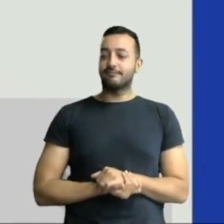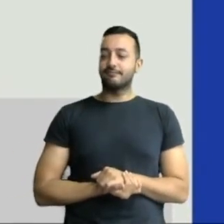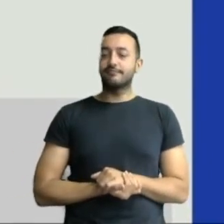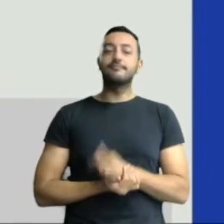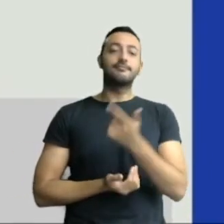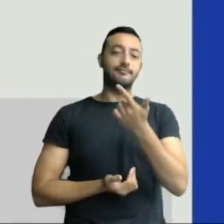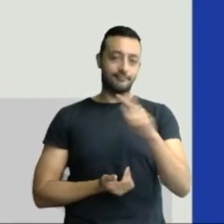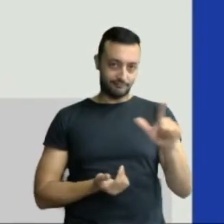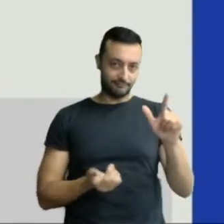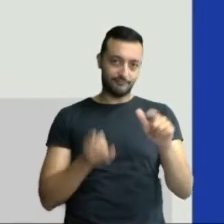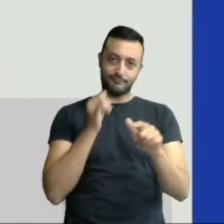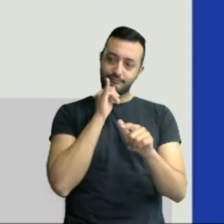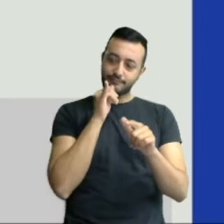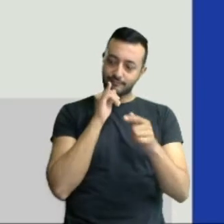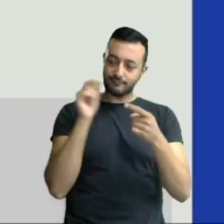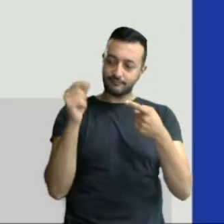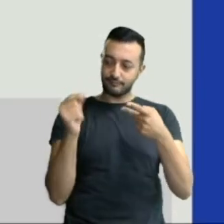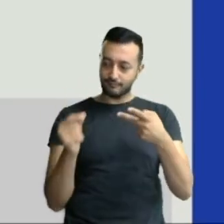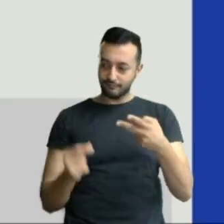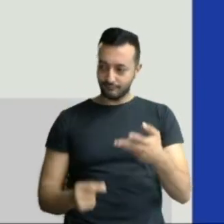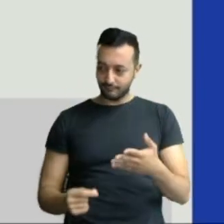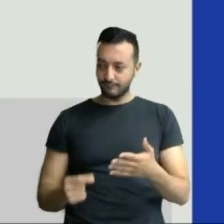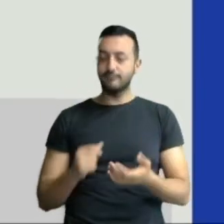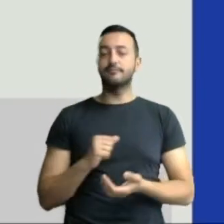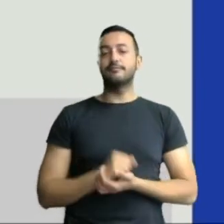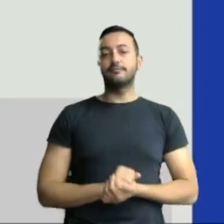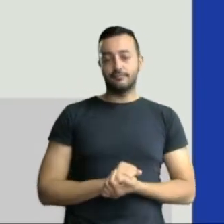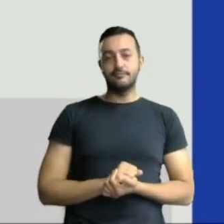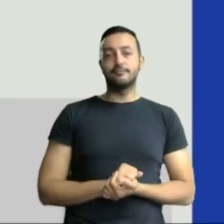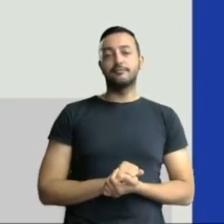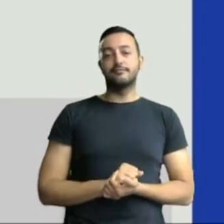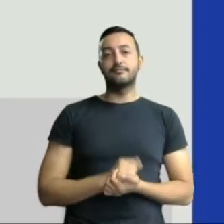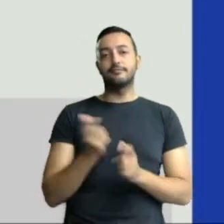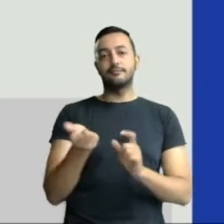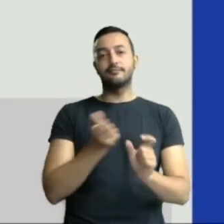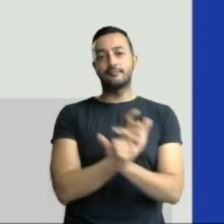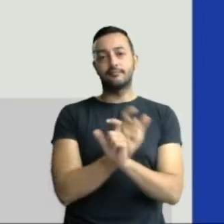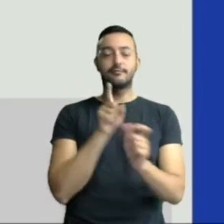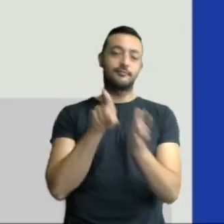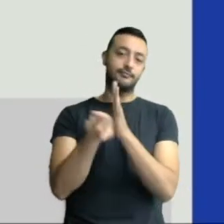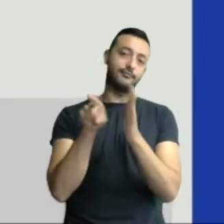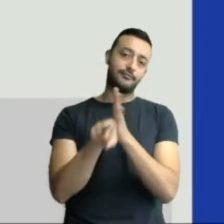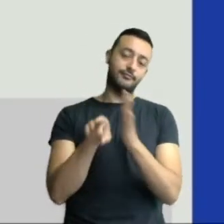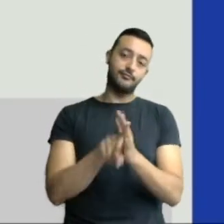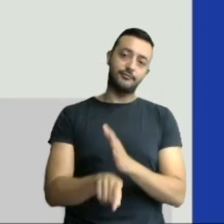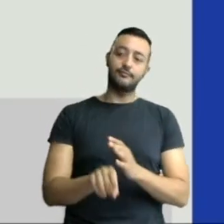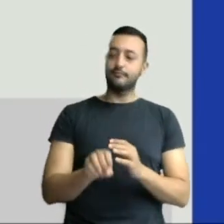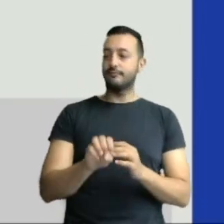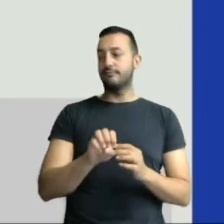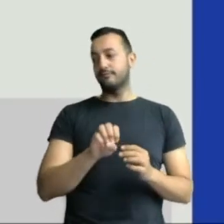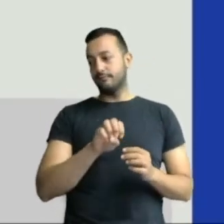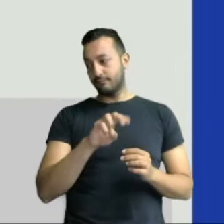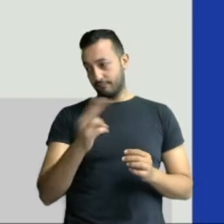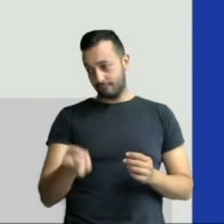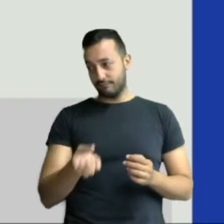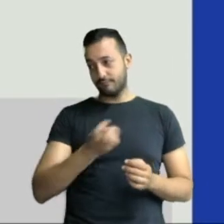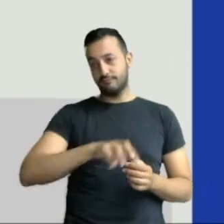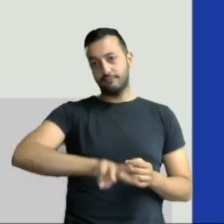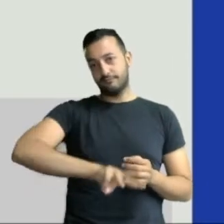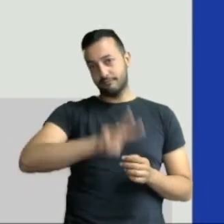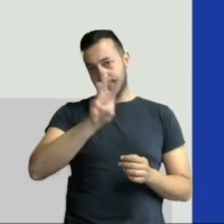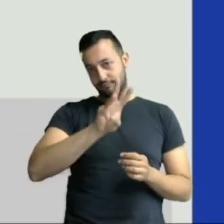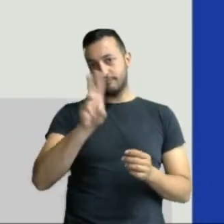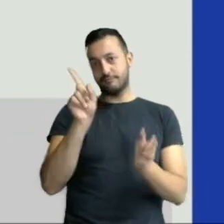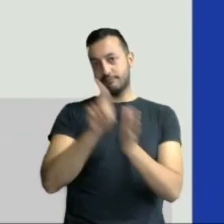Temos mais exemplos com os demais pronomes interrogativos, interrogative pronouns ou WH questions